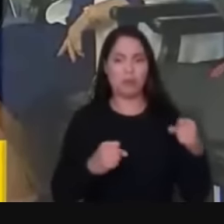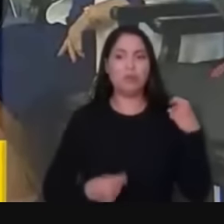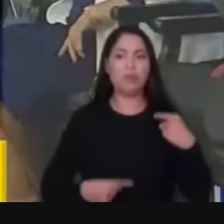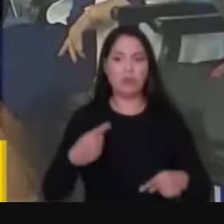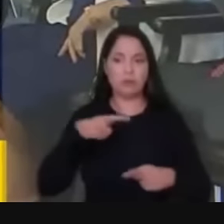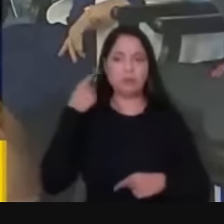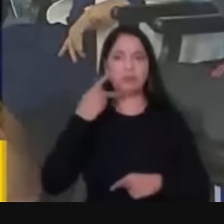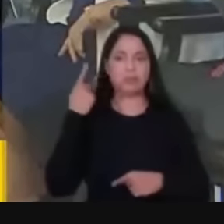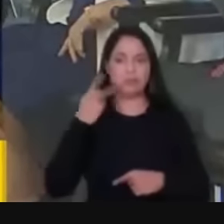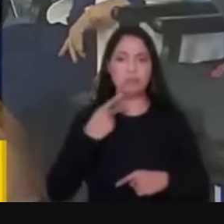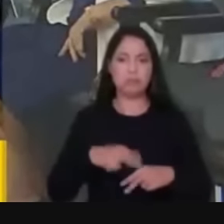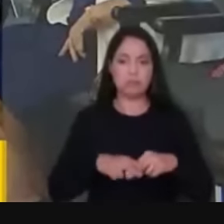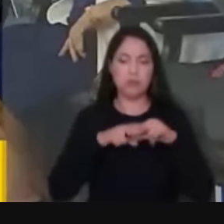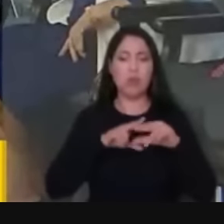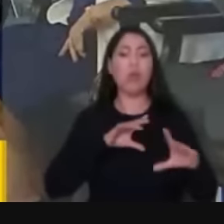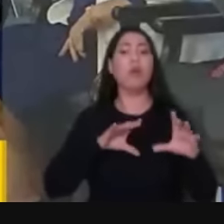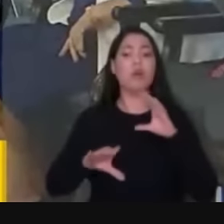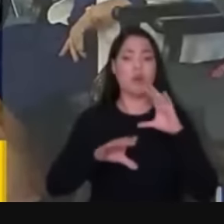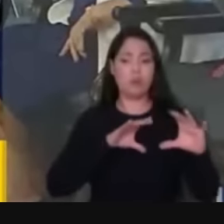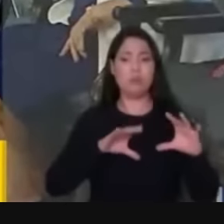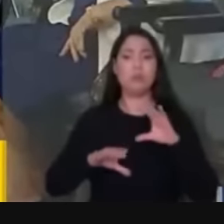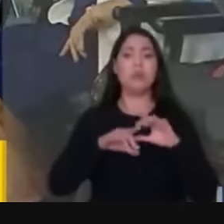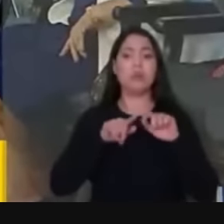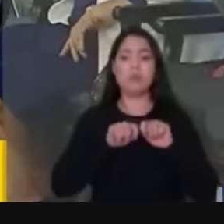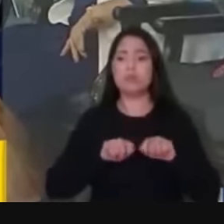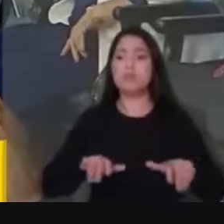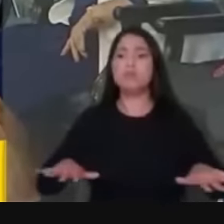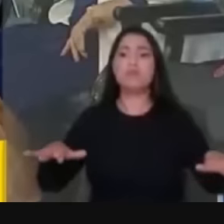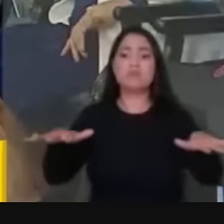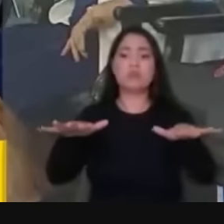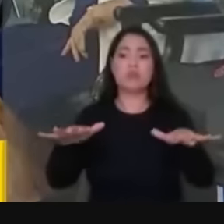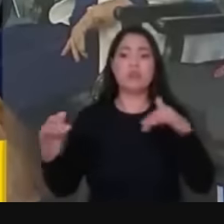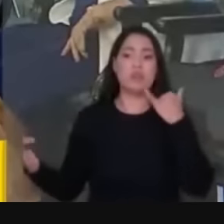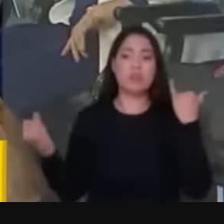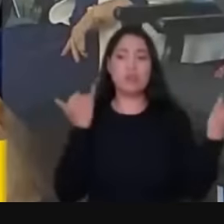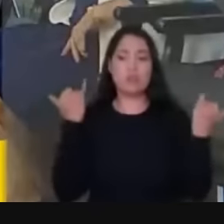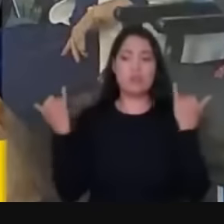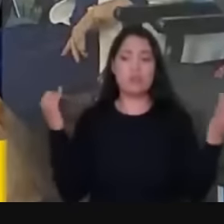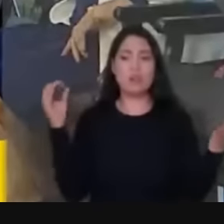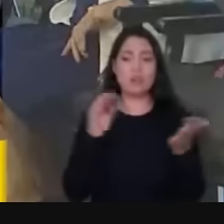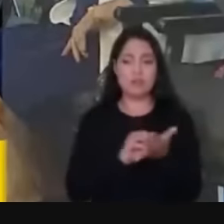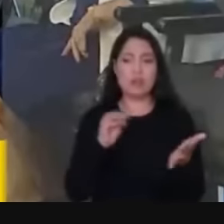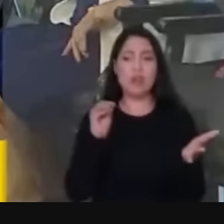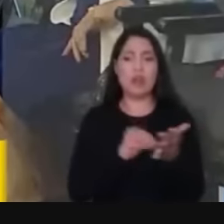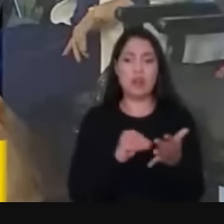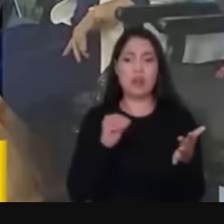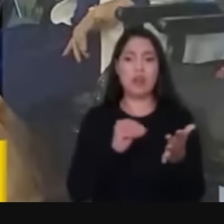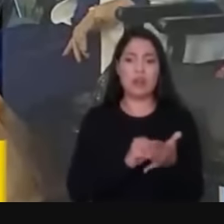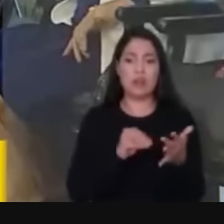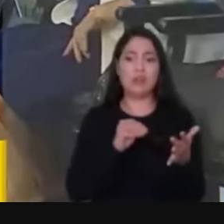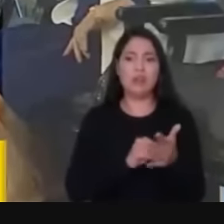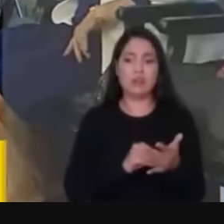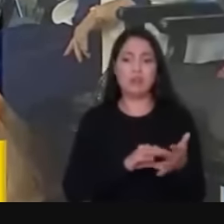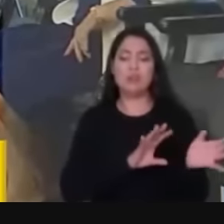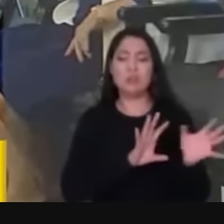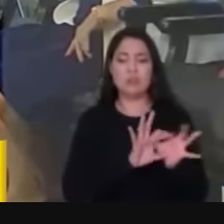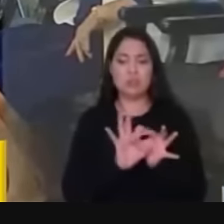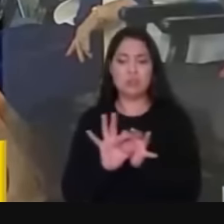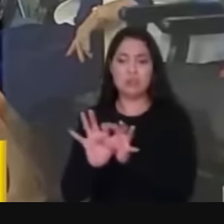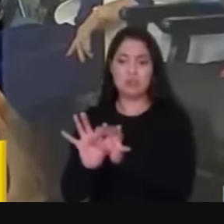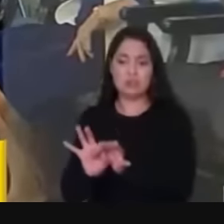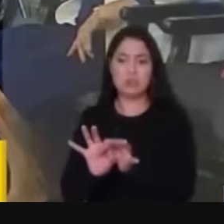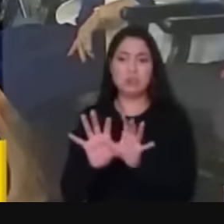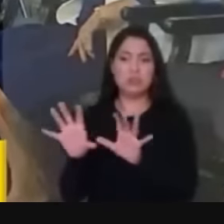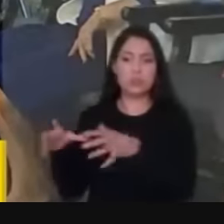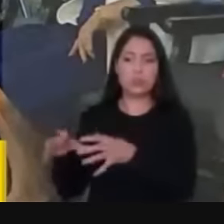eficaz instrumento de comunicação de massa e desinformação massiva pelas práticas desses